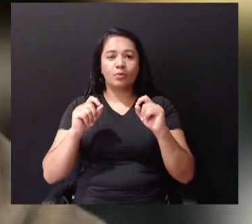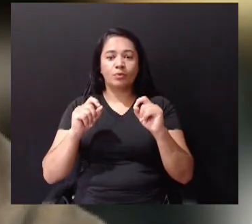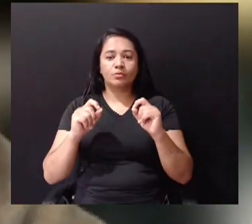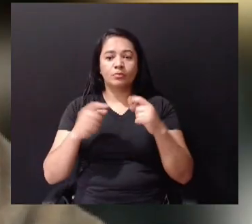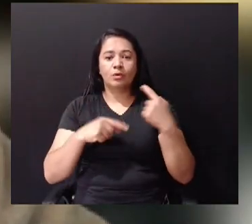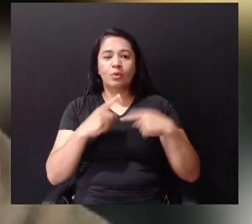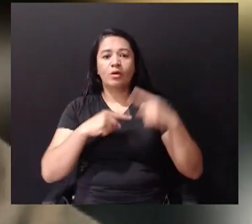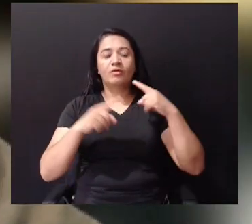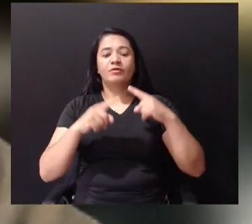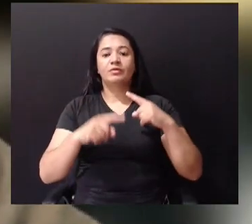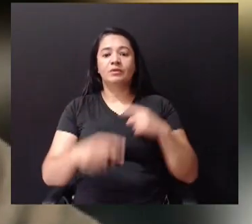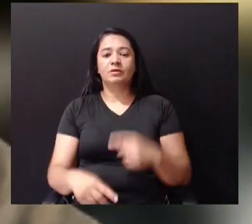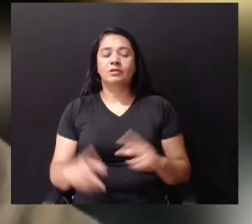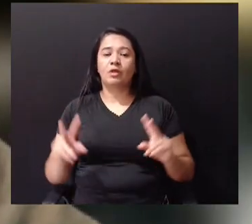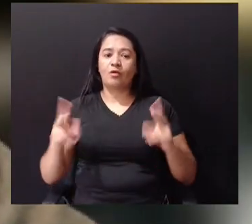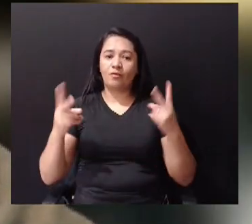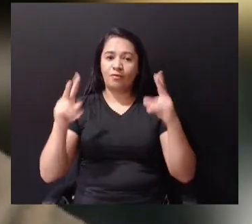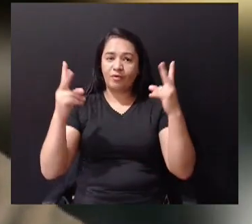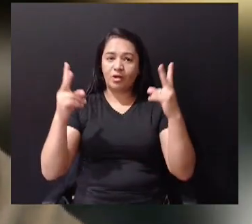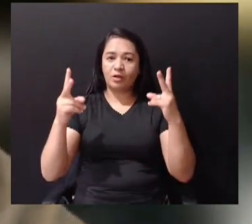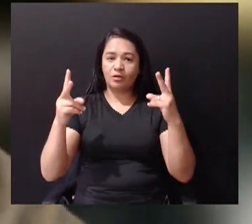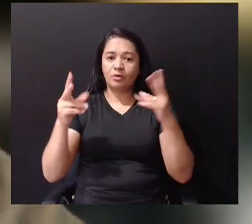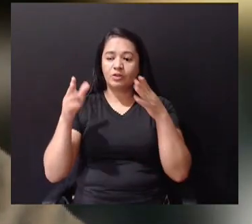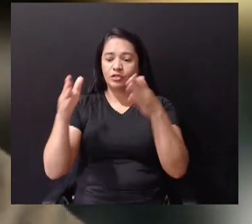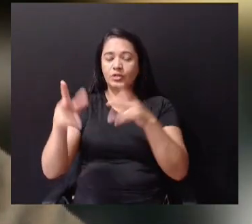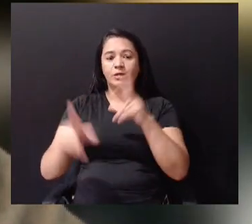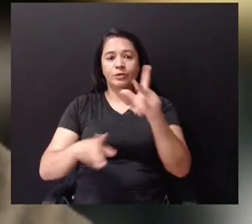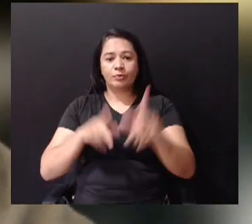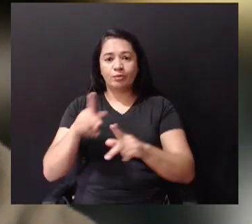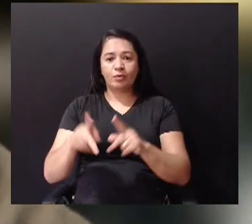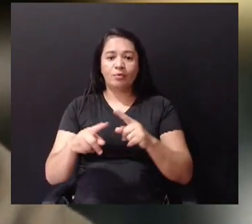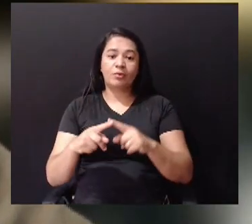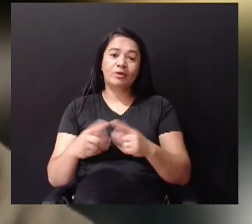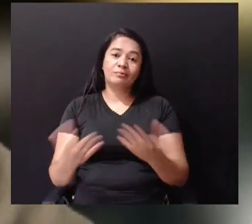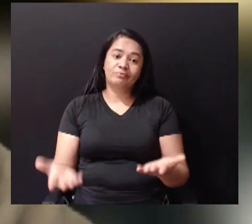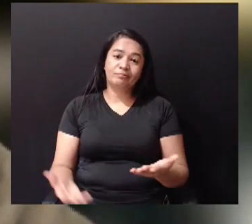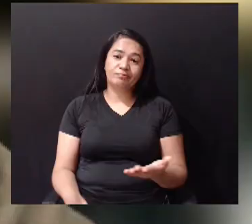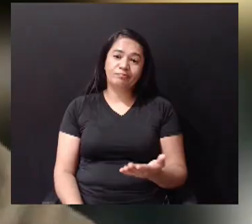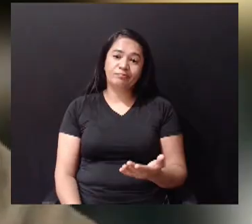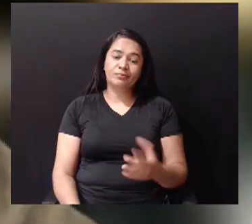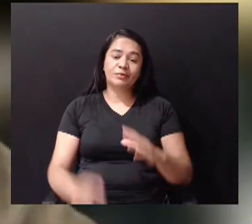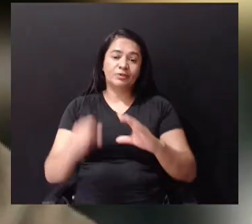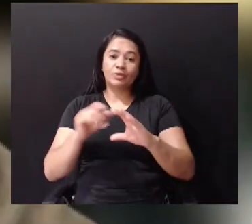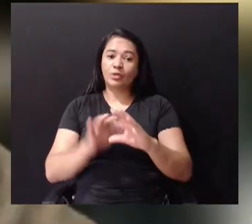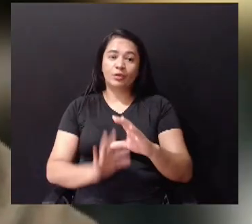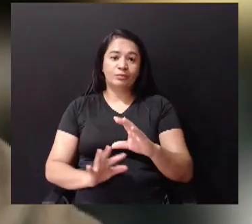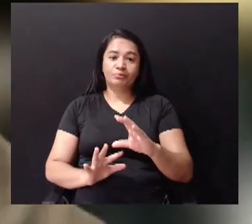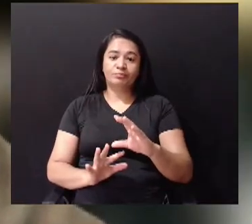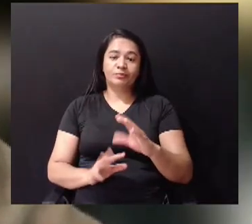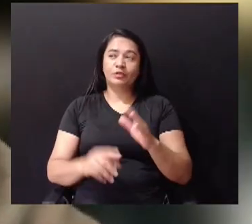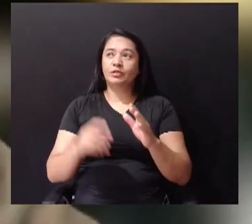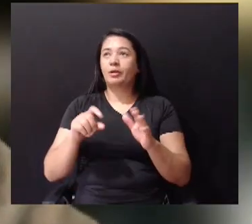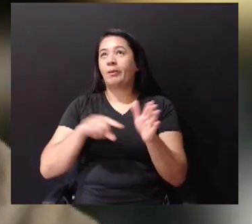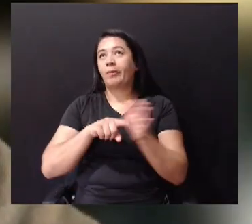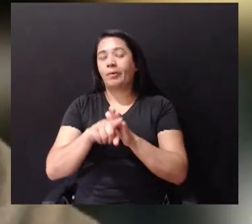valor quando eles chegam na população, porque senão fica só no aspecto de pesquisa e se não fizer